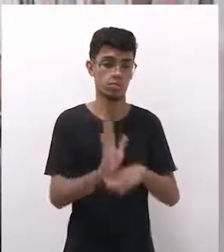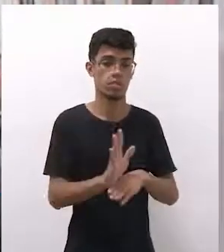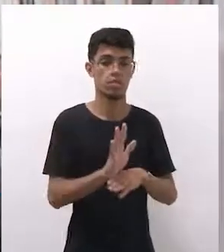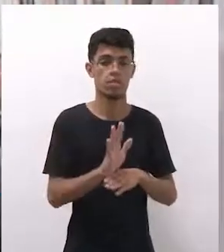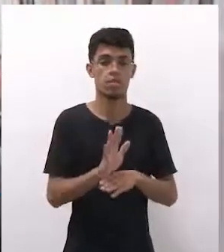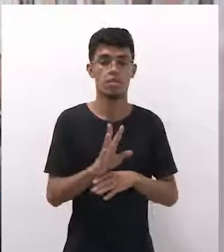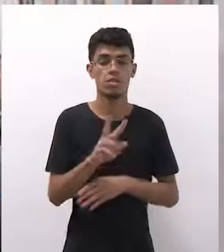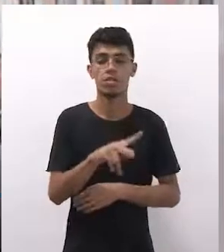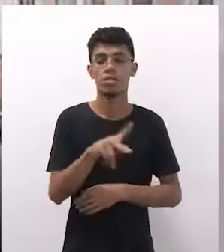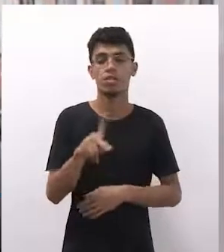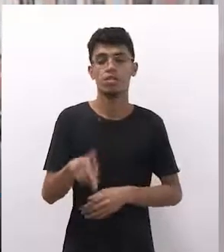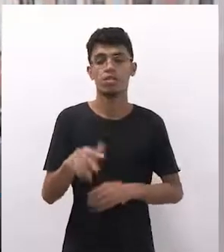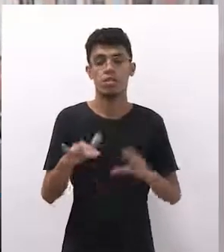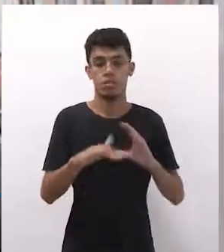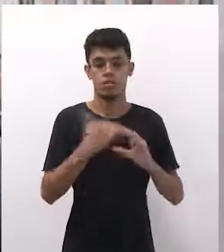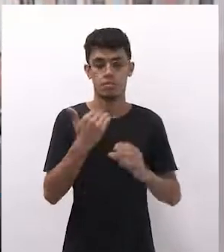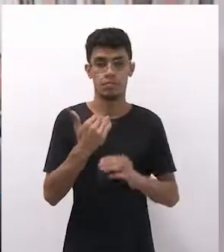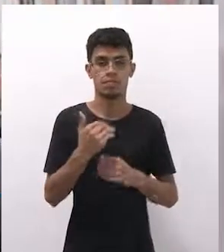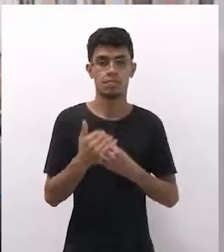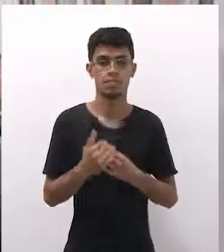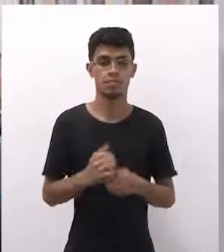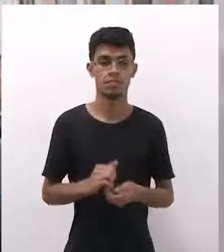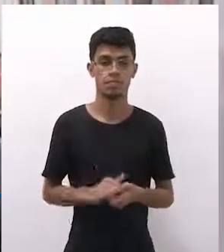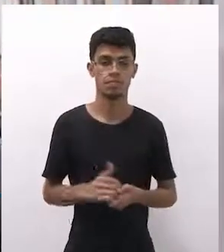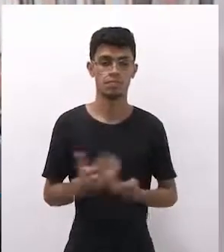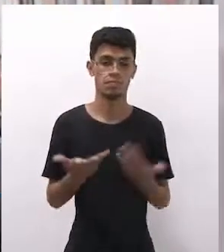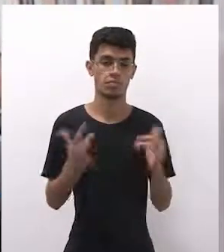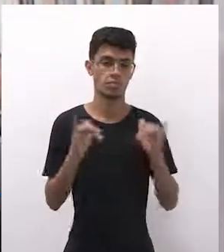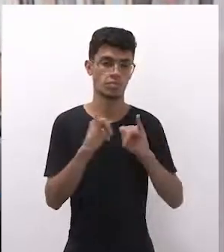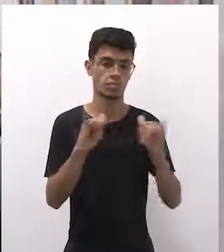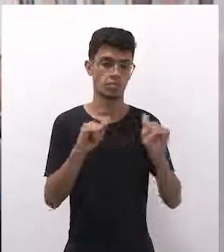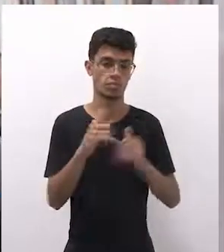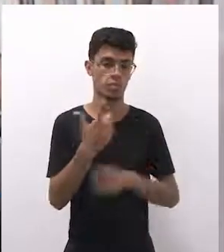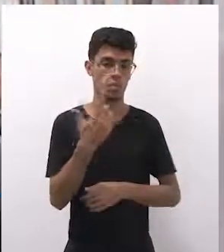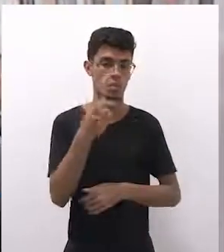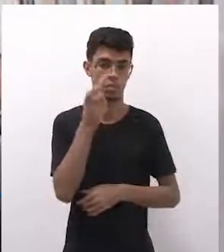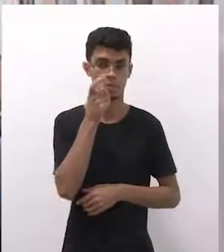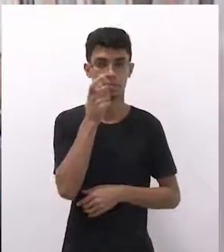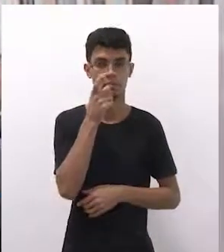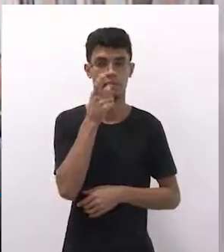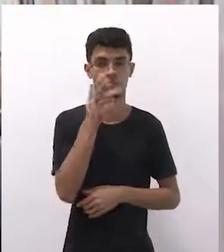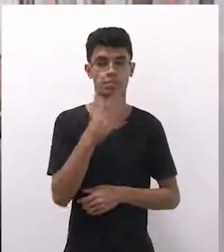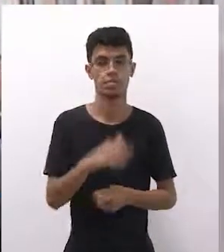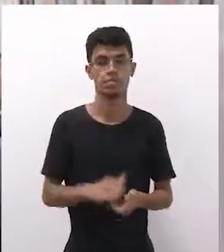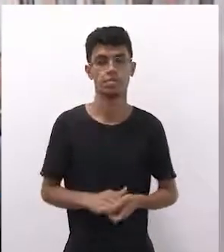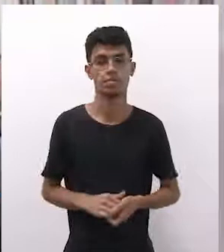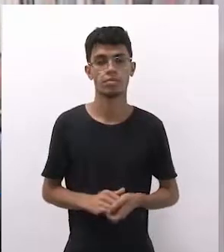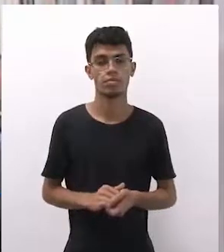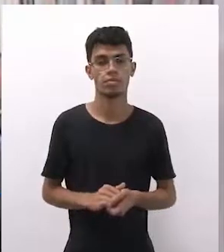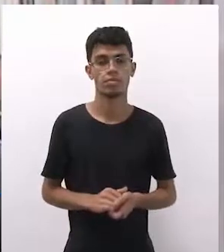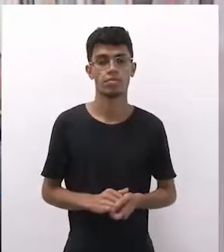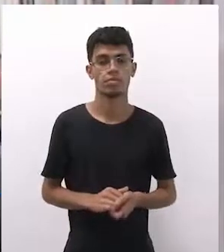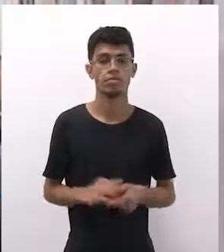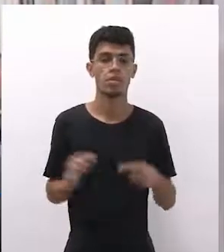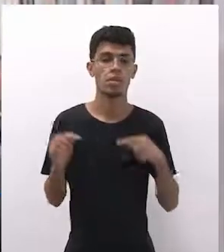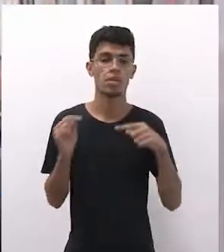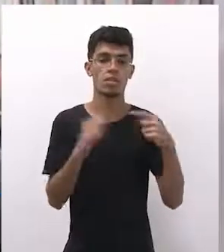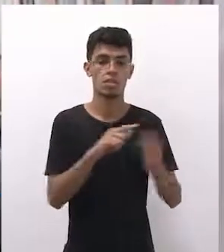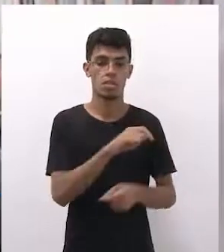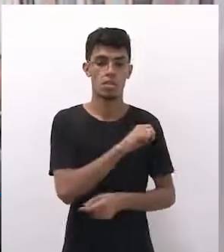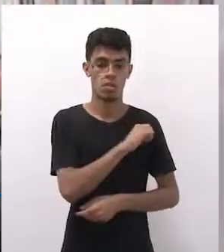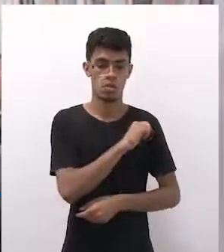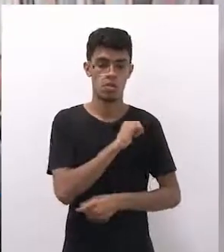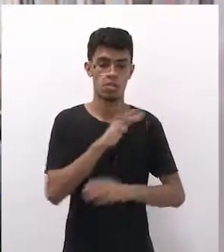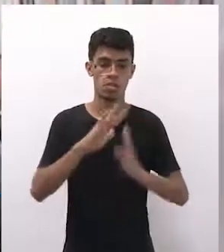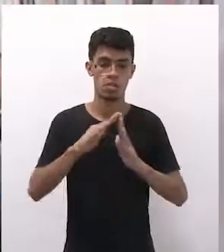até fizeram uma colocação aqui que eu quero trazer, e uma foi bastante interessante, né? Que foi com relação a alunos que desistiram,